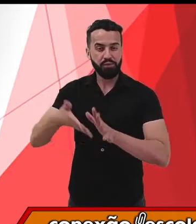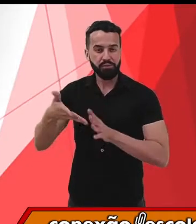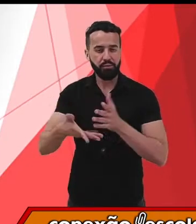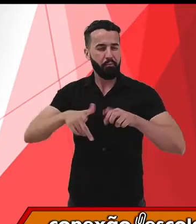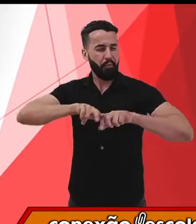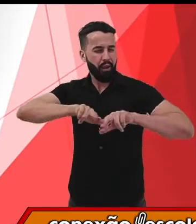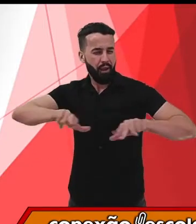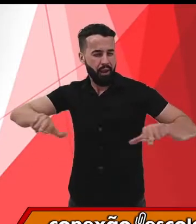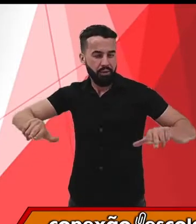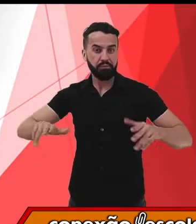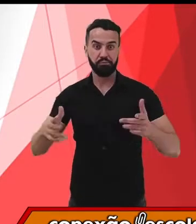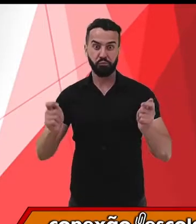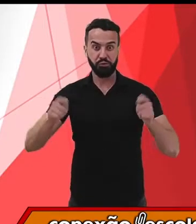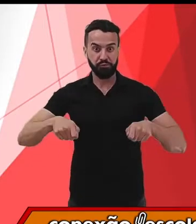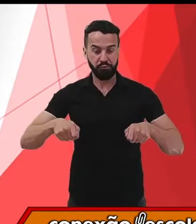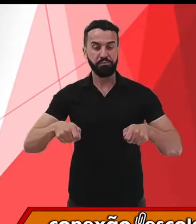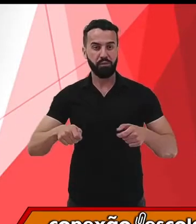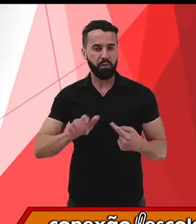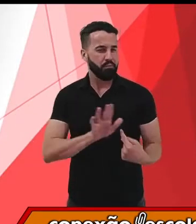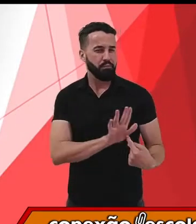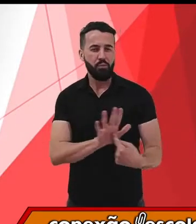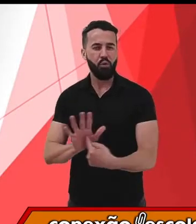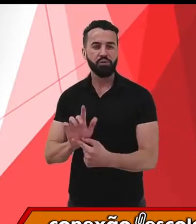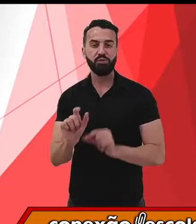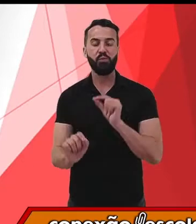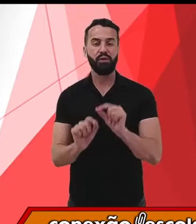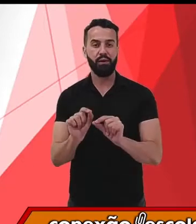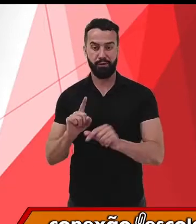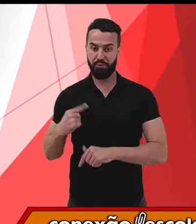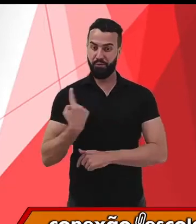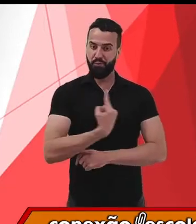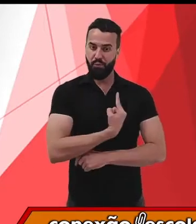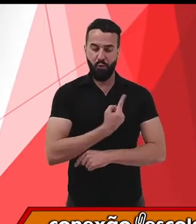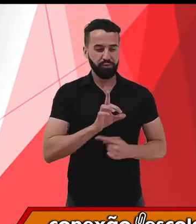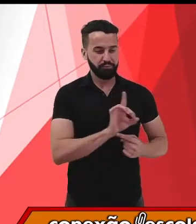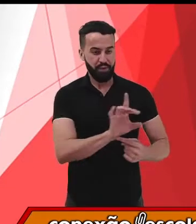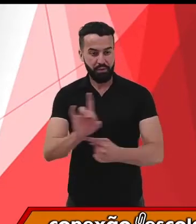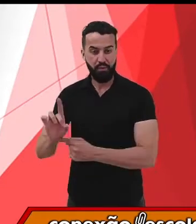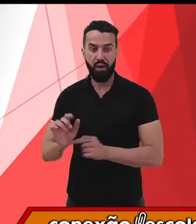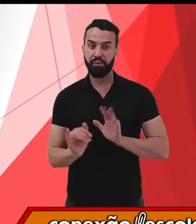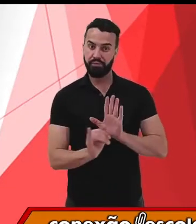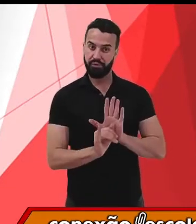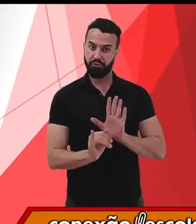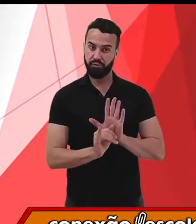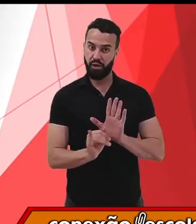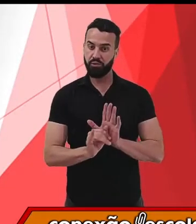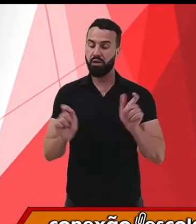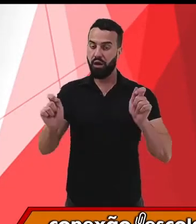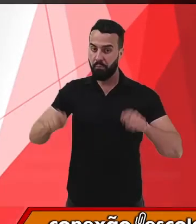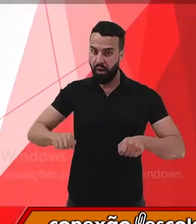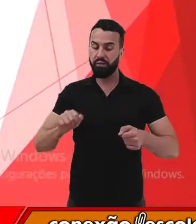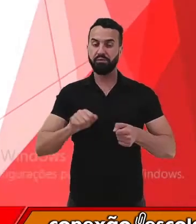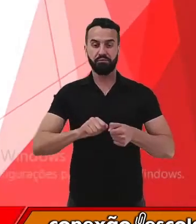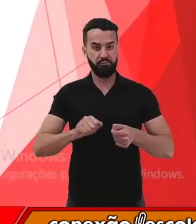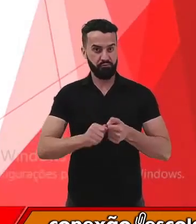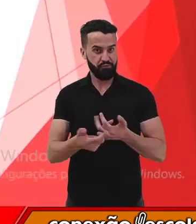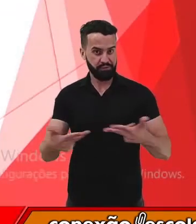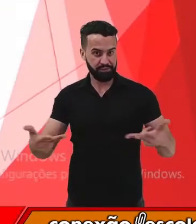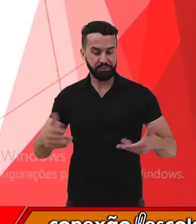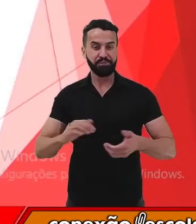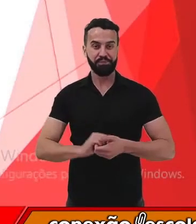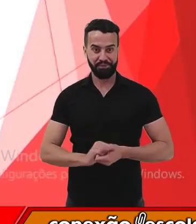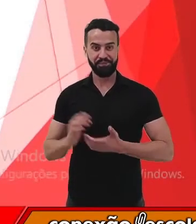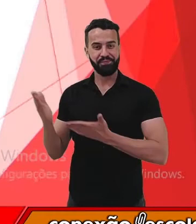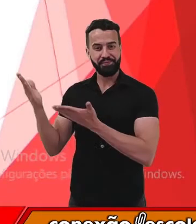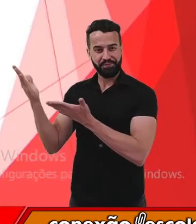isso mostra um pouquinho da nossa identidade, daquilo que nós somos capazes de fazer. Então, neste quadro aí, nessas imagens,